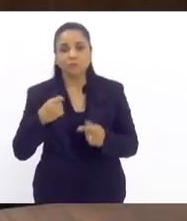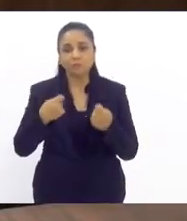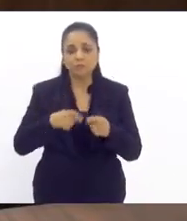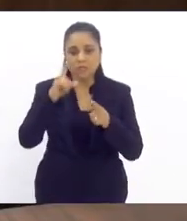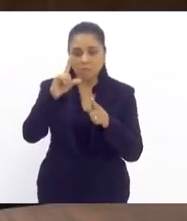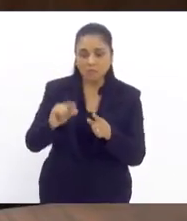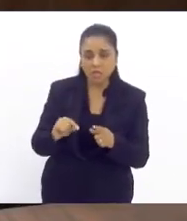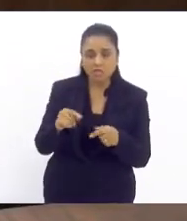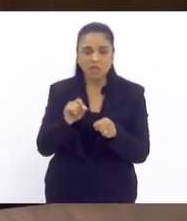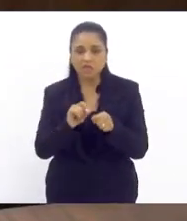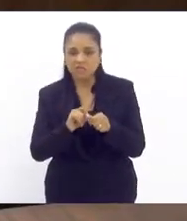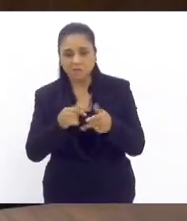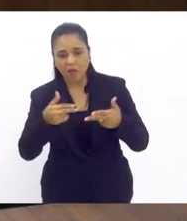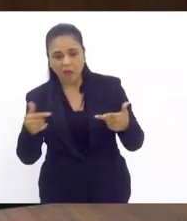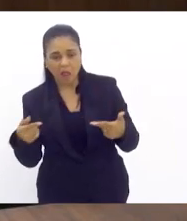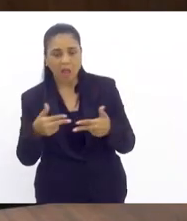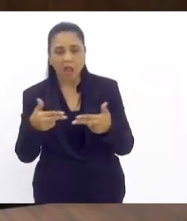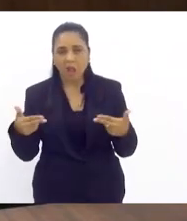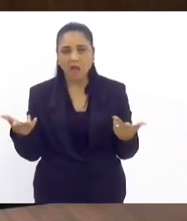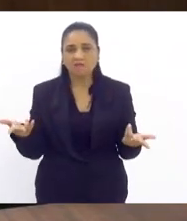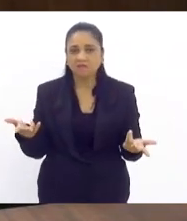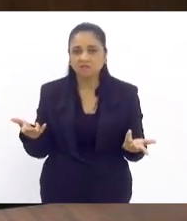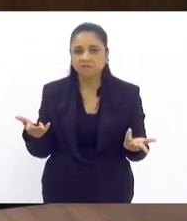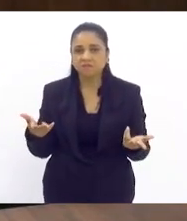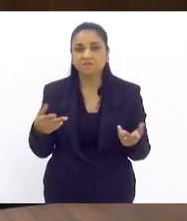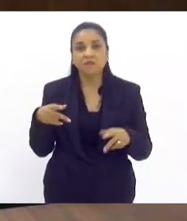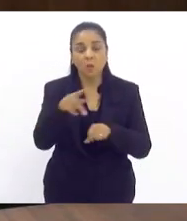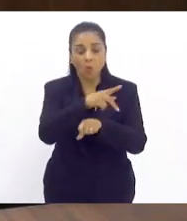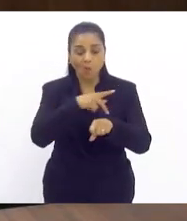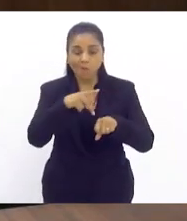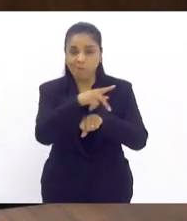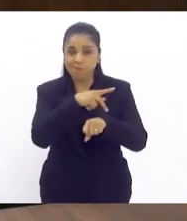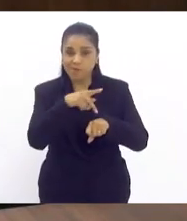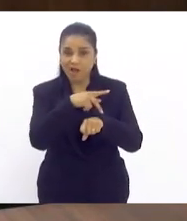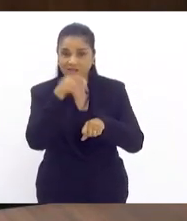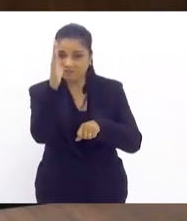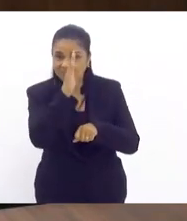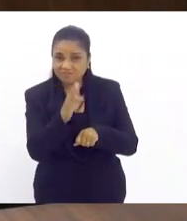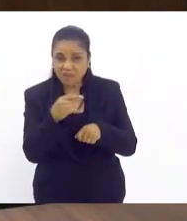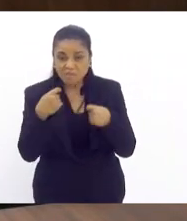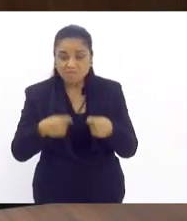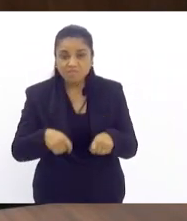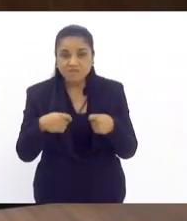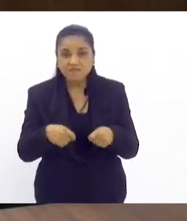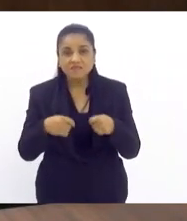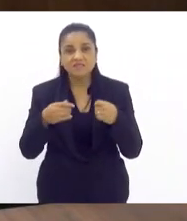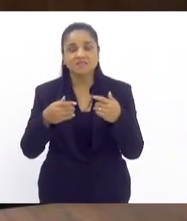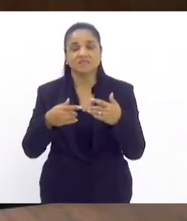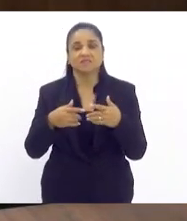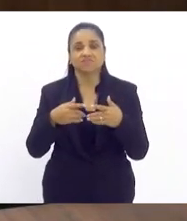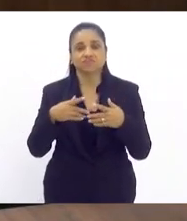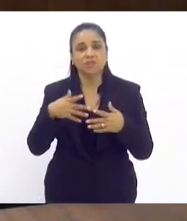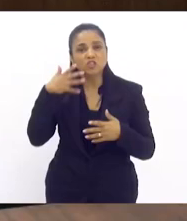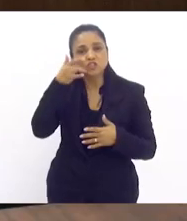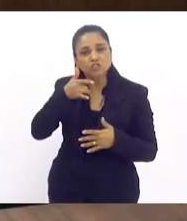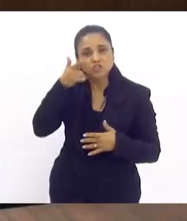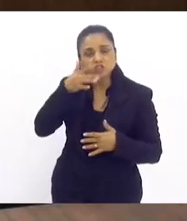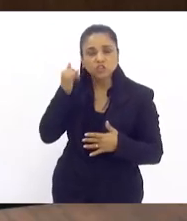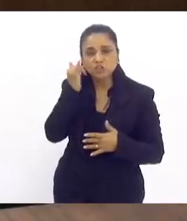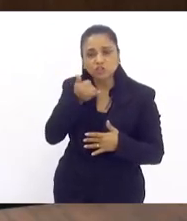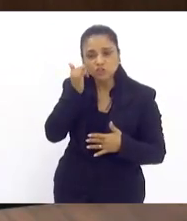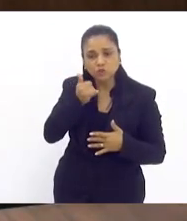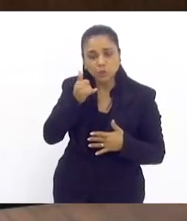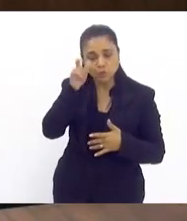que fazer isso, fazer aquilo. O país está precisando de serenidade, principalmente no discurso de quem o governa